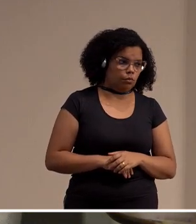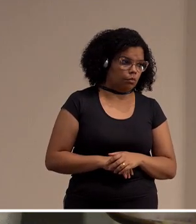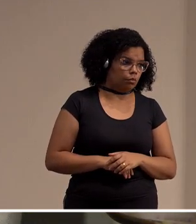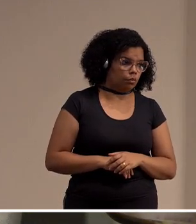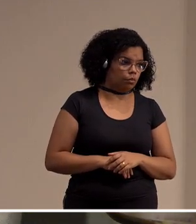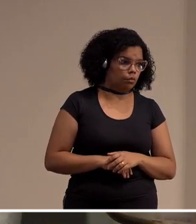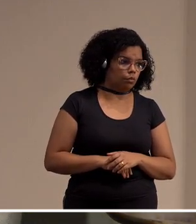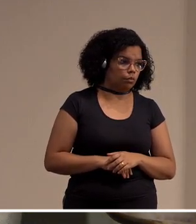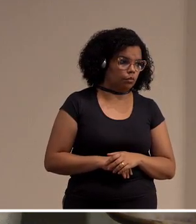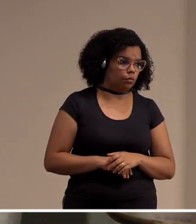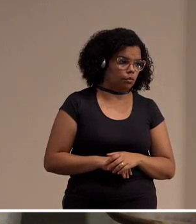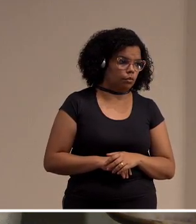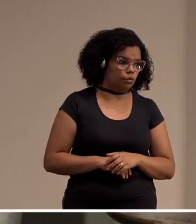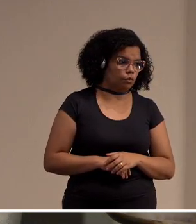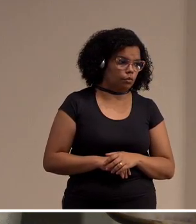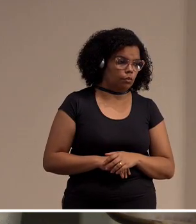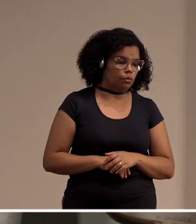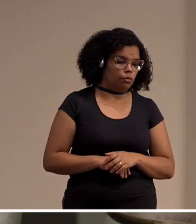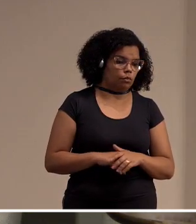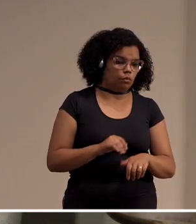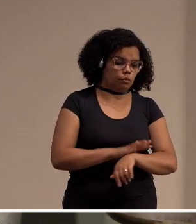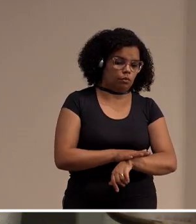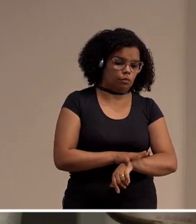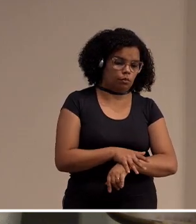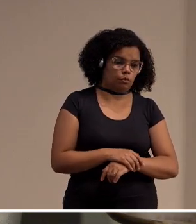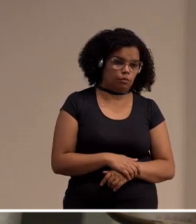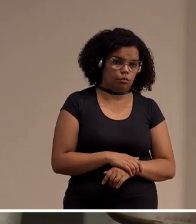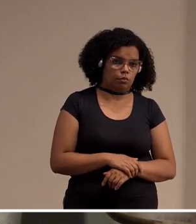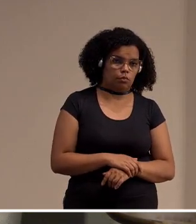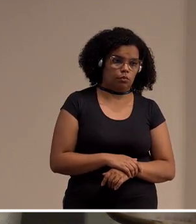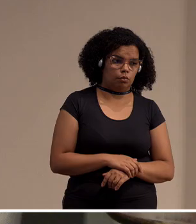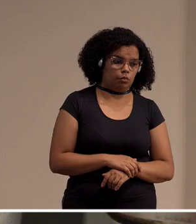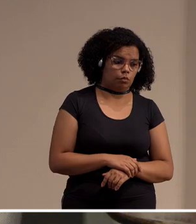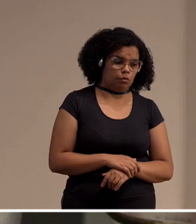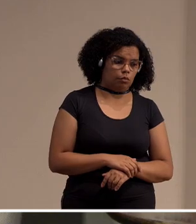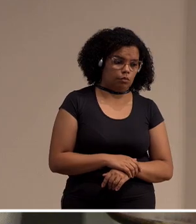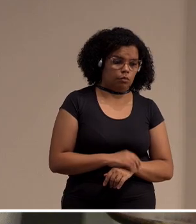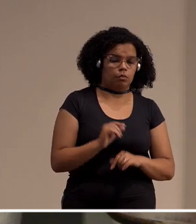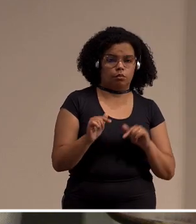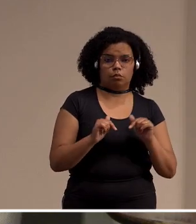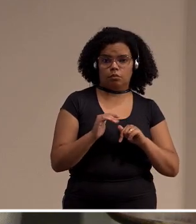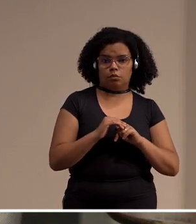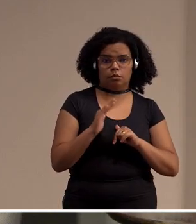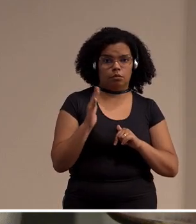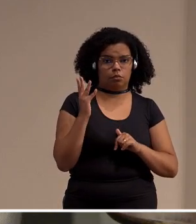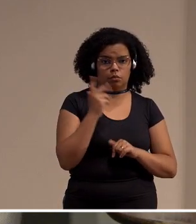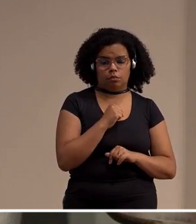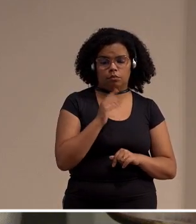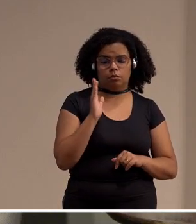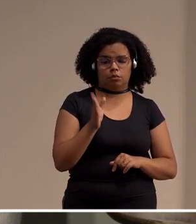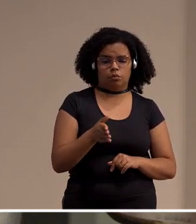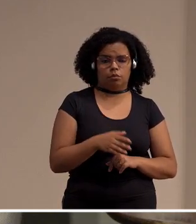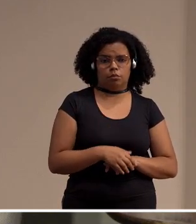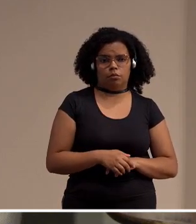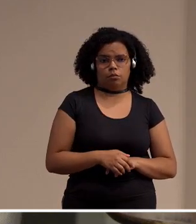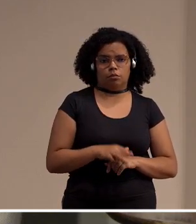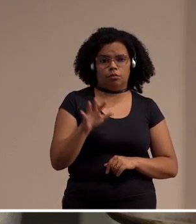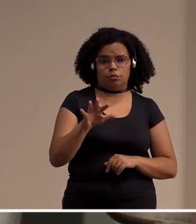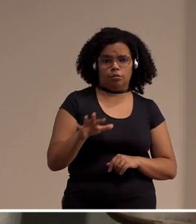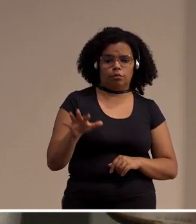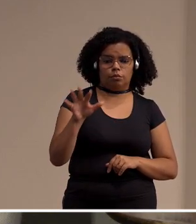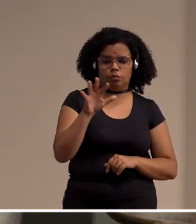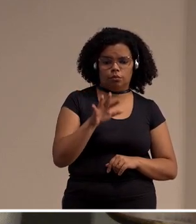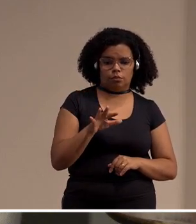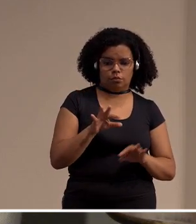de estereótipo, de racismo, etc. É um dos trabalhos mais interessantes. Ou o mapeamento dos